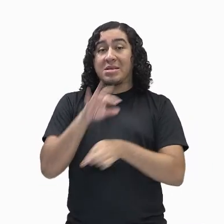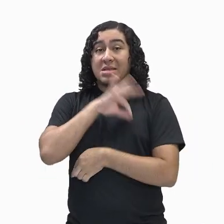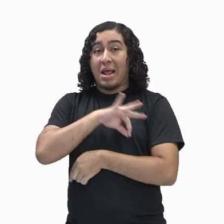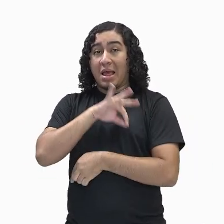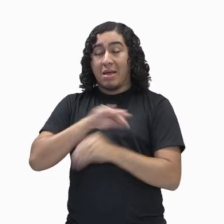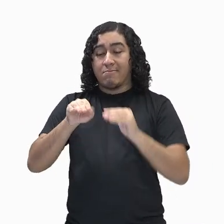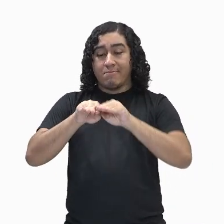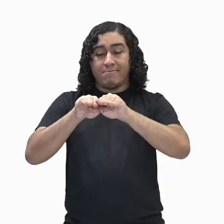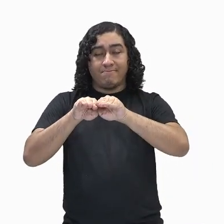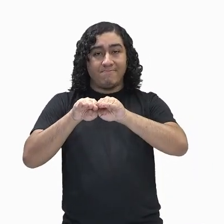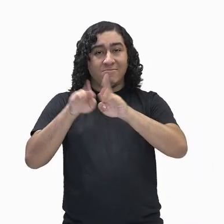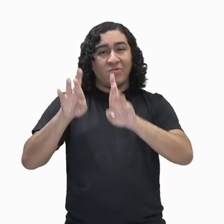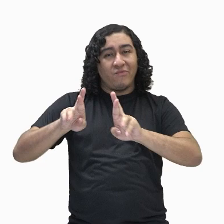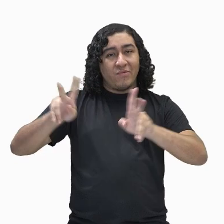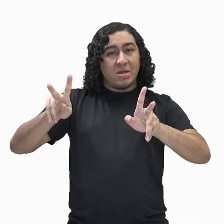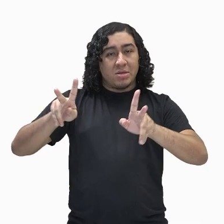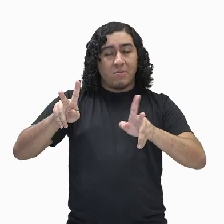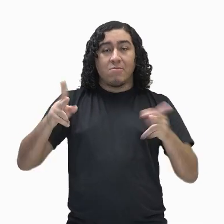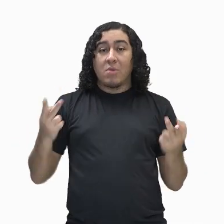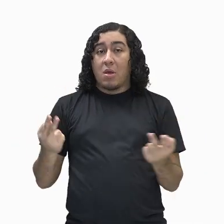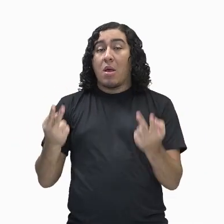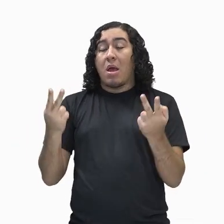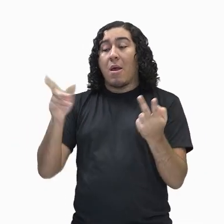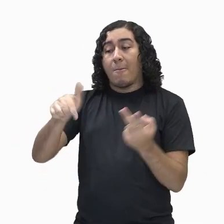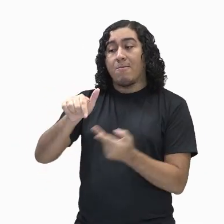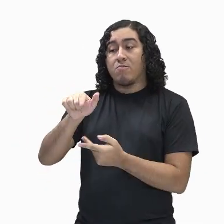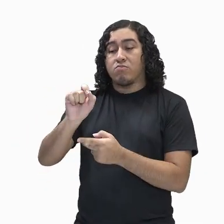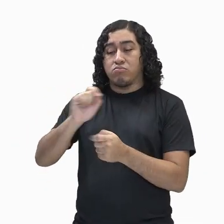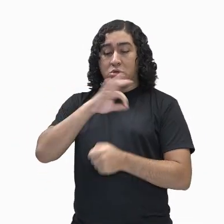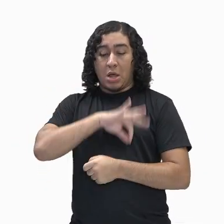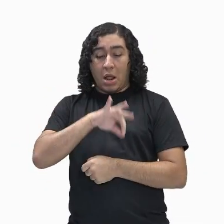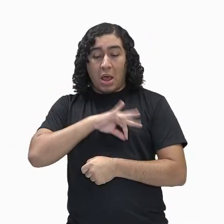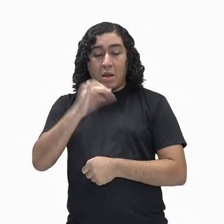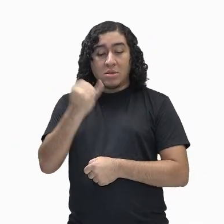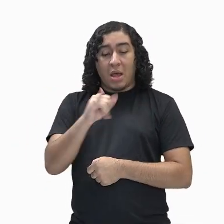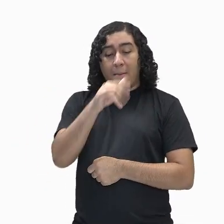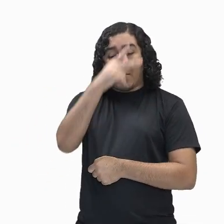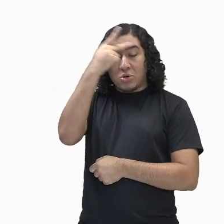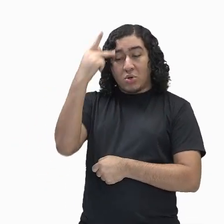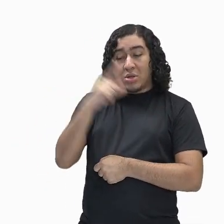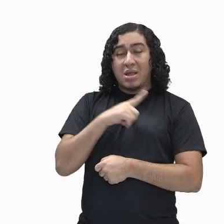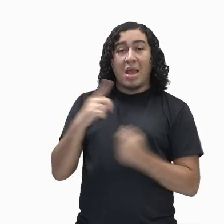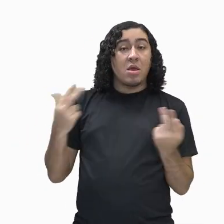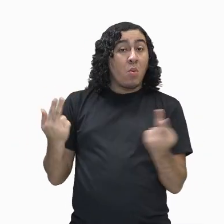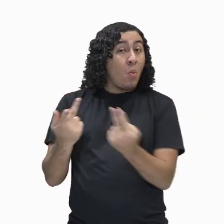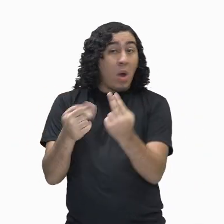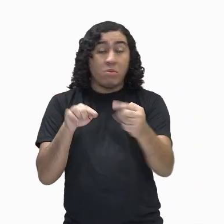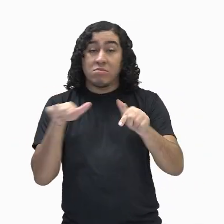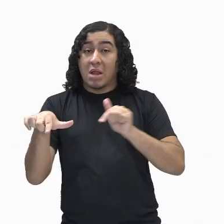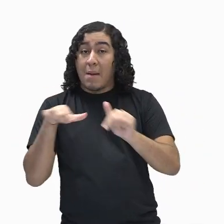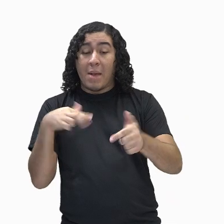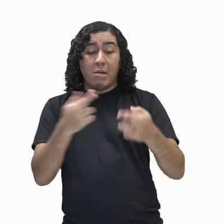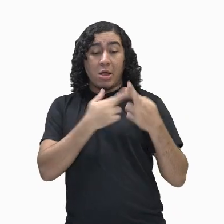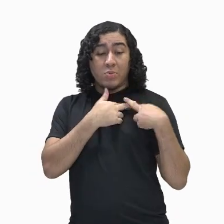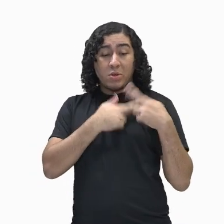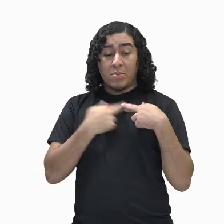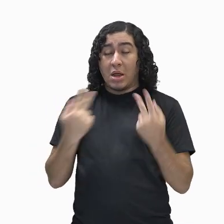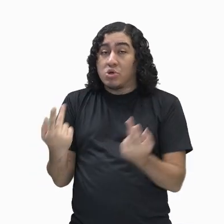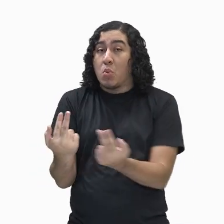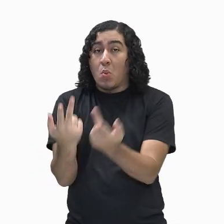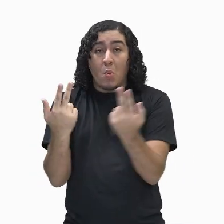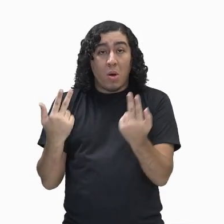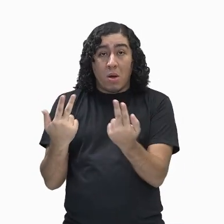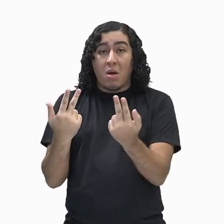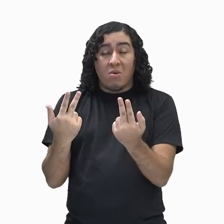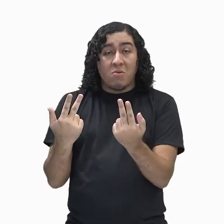há desigualdade social, os salários entre pessoas, às vezes, que ocupam o mesmo cargo, a mesma função numa